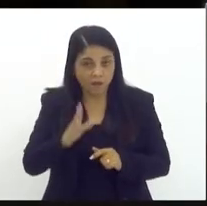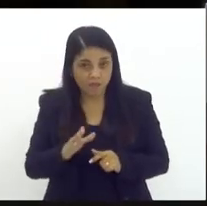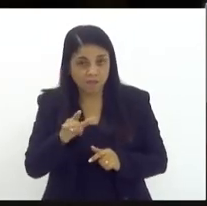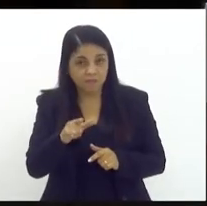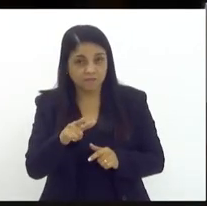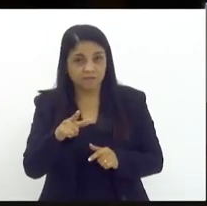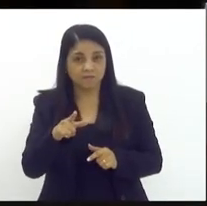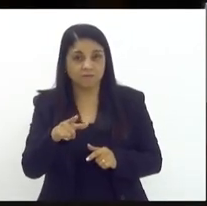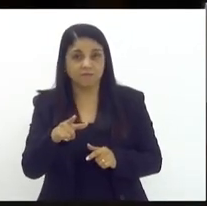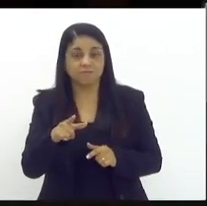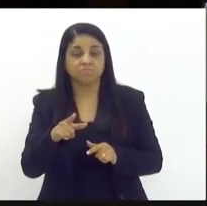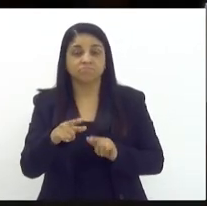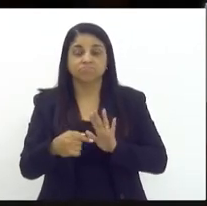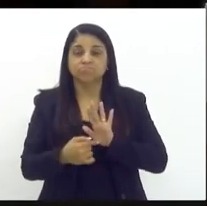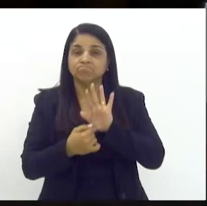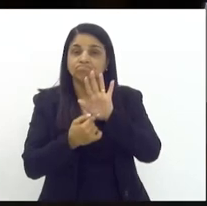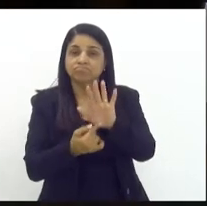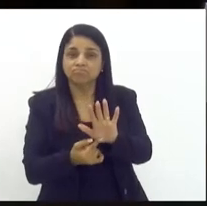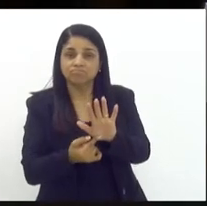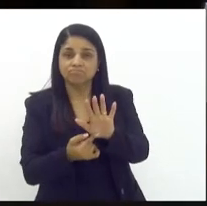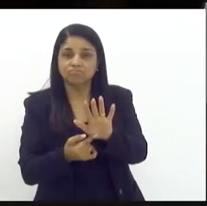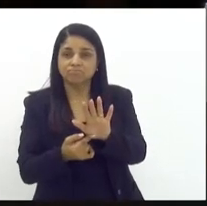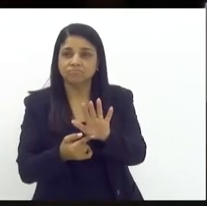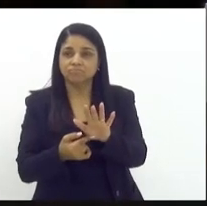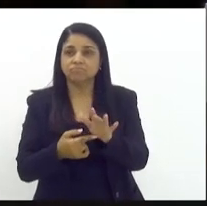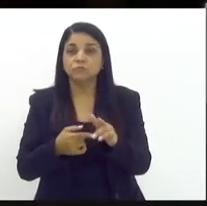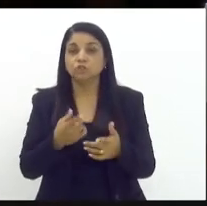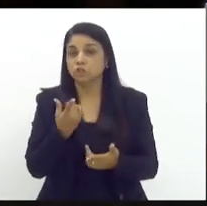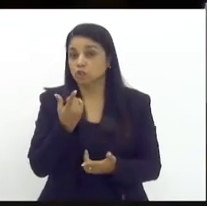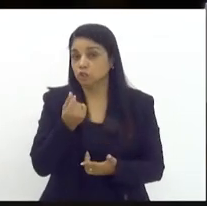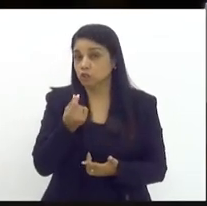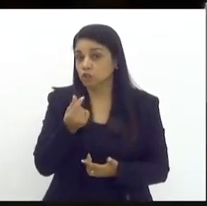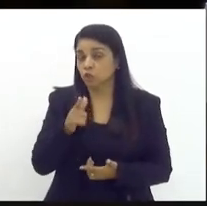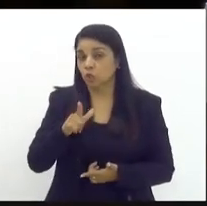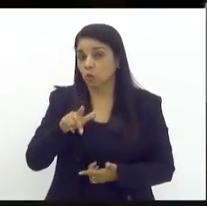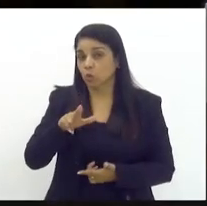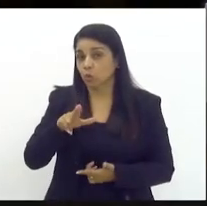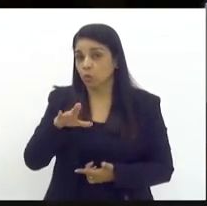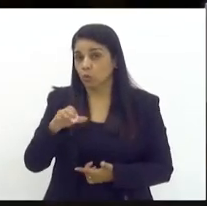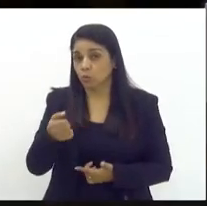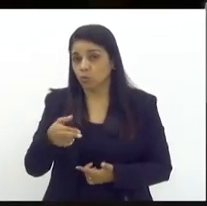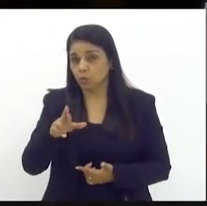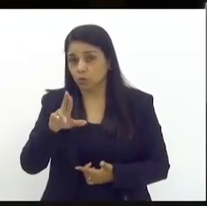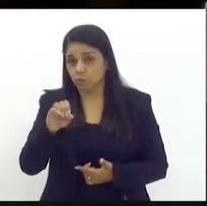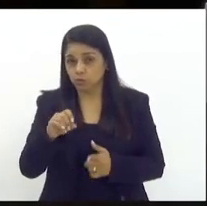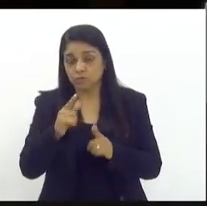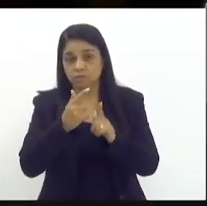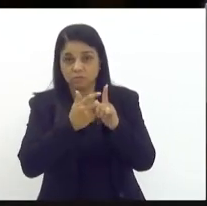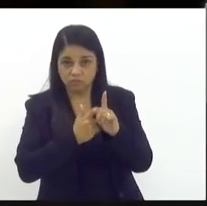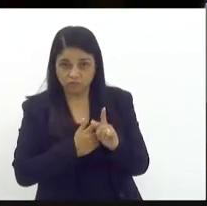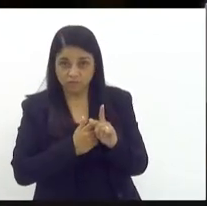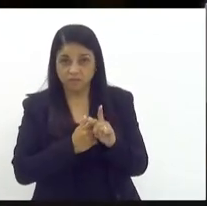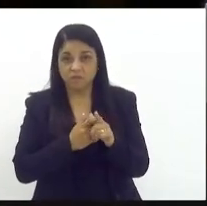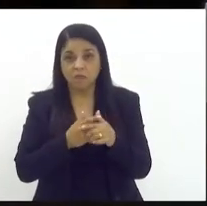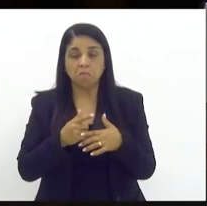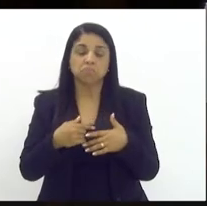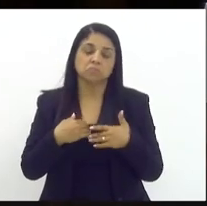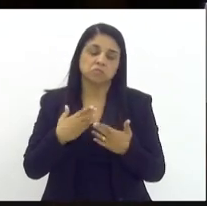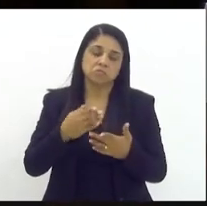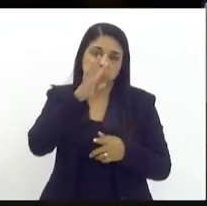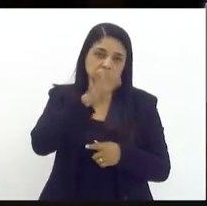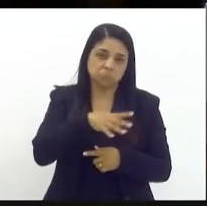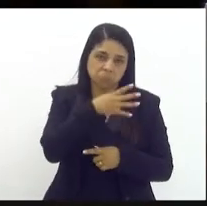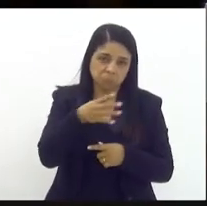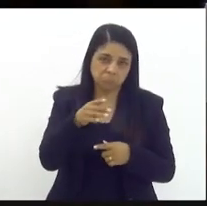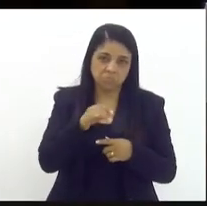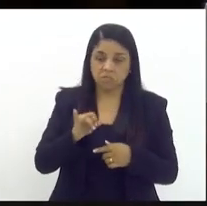que levantaram primeiro a Lebre de lucros lucros de dividendos não basta você passar tributar lucro de dividendos e atualizar a tabela do Imposto